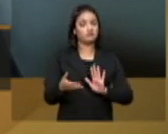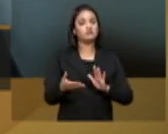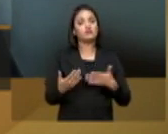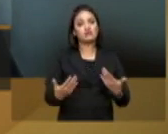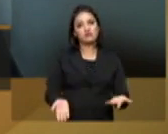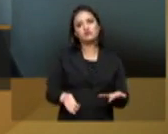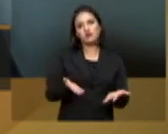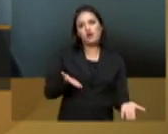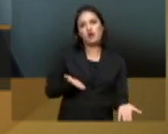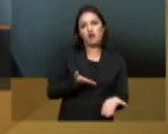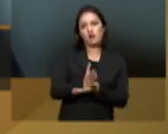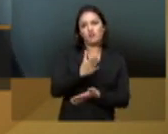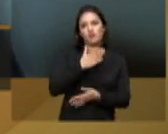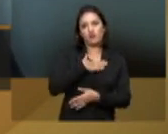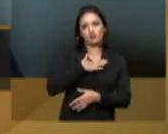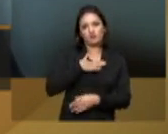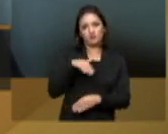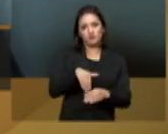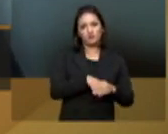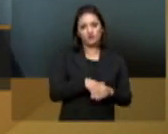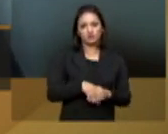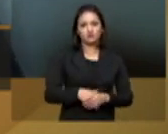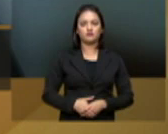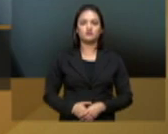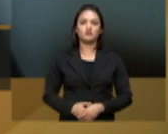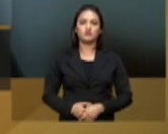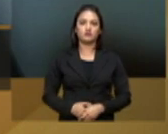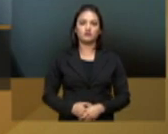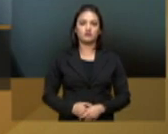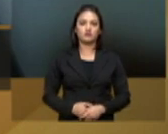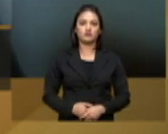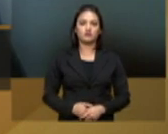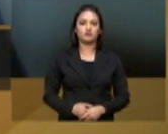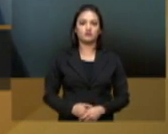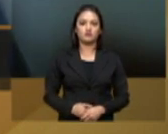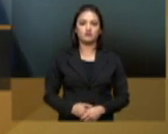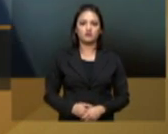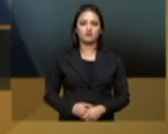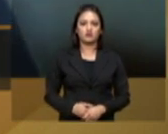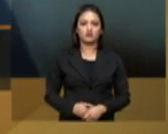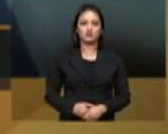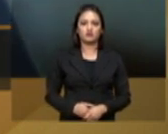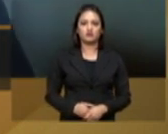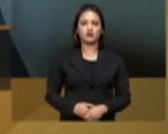trago seja vencedora. É como voto, senhora presidente, em ambos os pleitos.